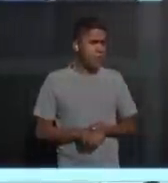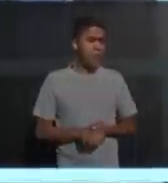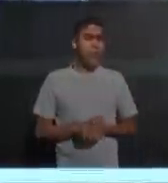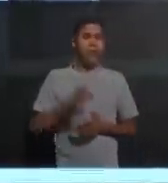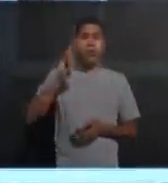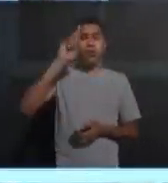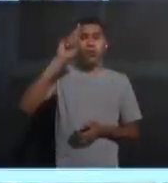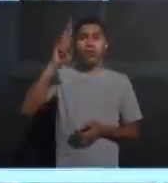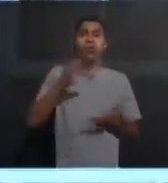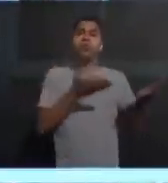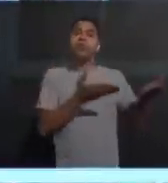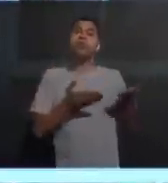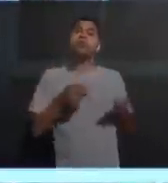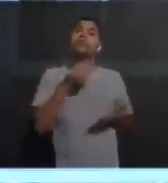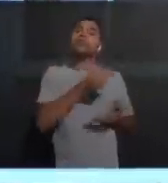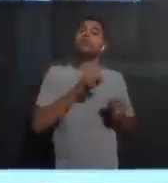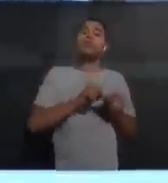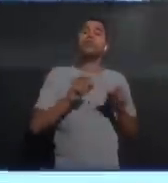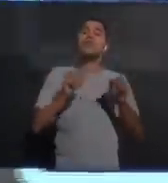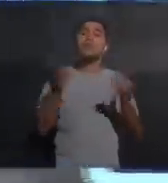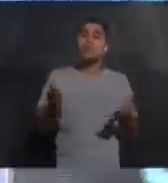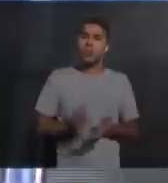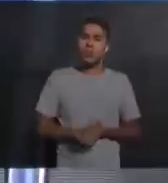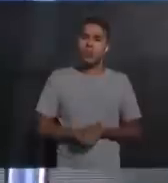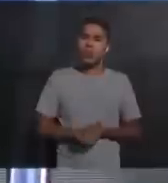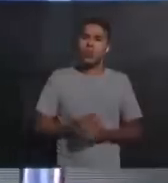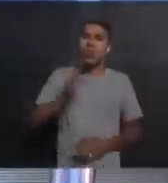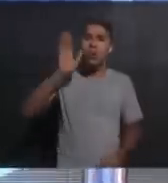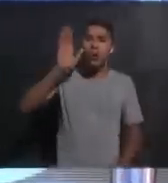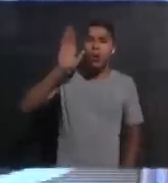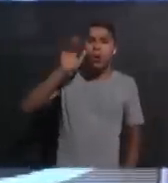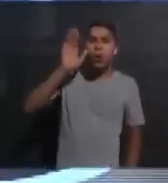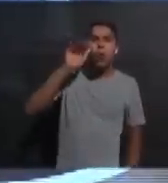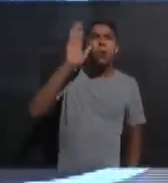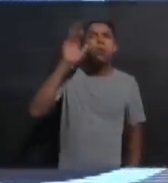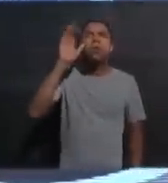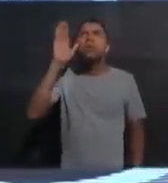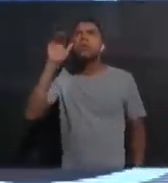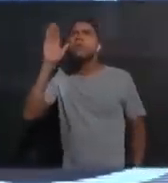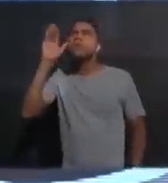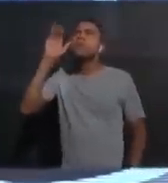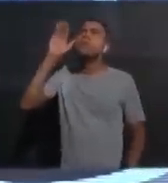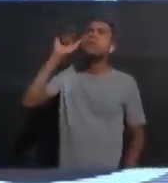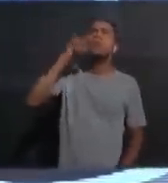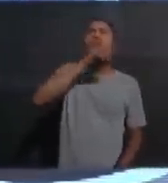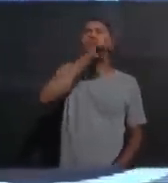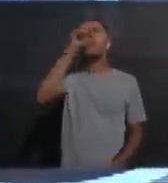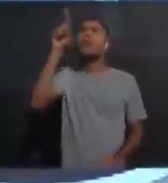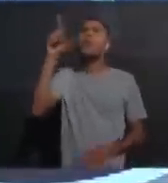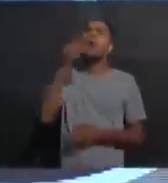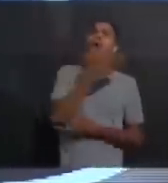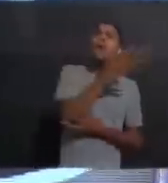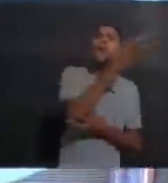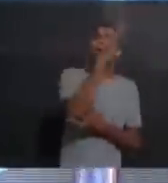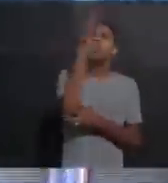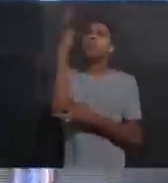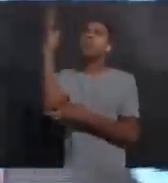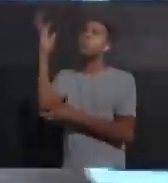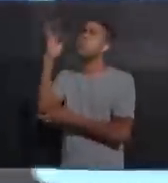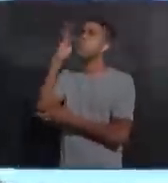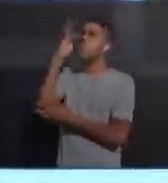senhor convida eles a fazerem observar olhar os lírios do campo